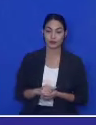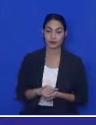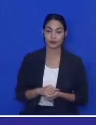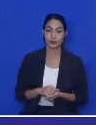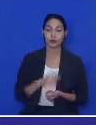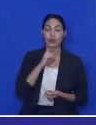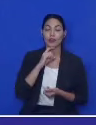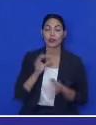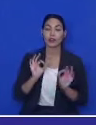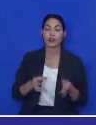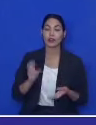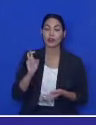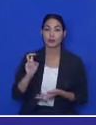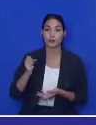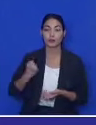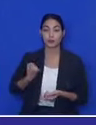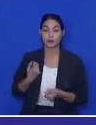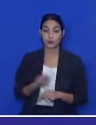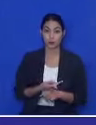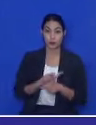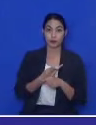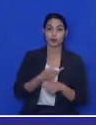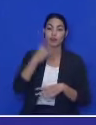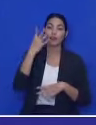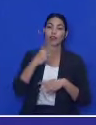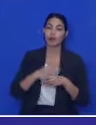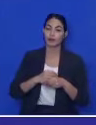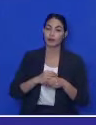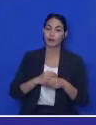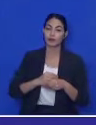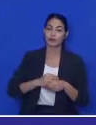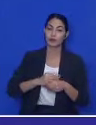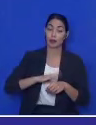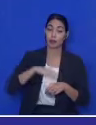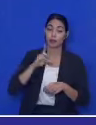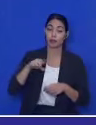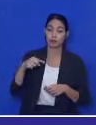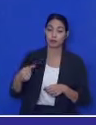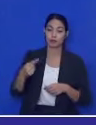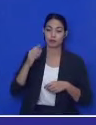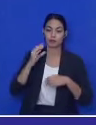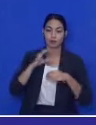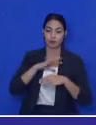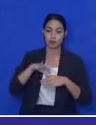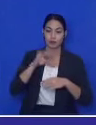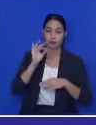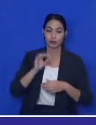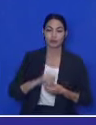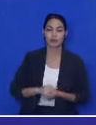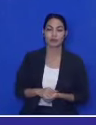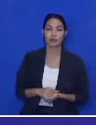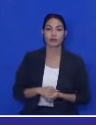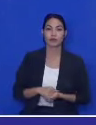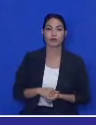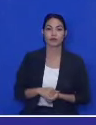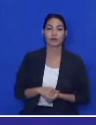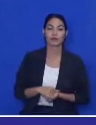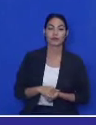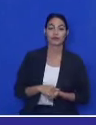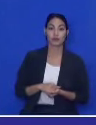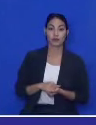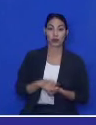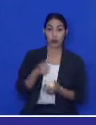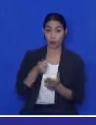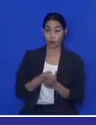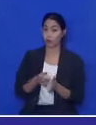R$ 4.275.296,44. Se ninguém acertar os 5 números, o prêmio acumula e o valor fica ainda maior para o próximo sorteio. Vamos começar?